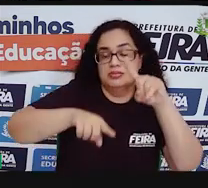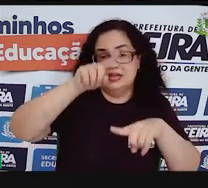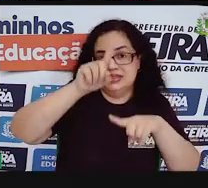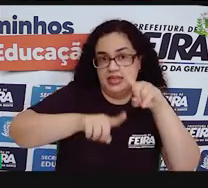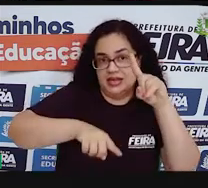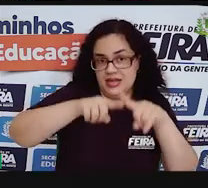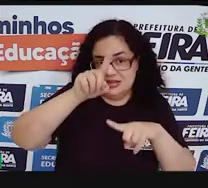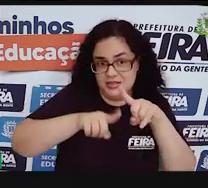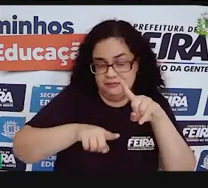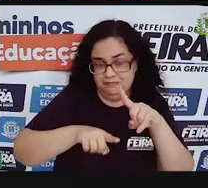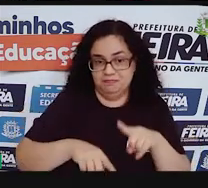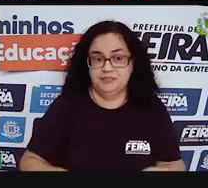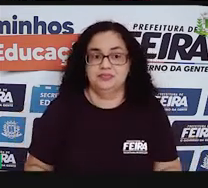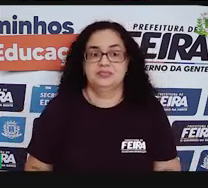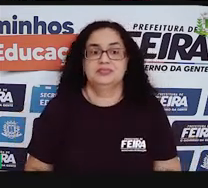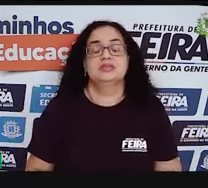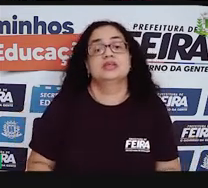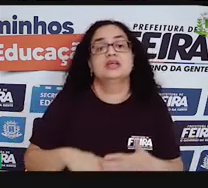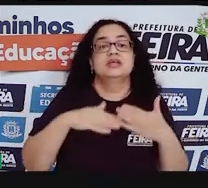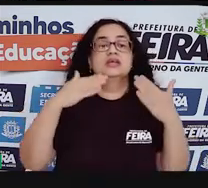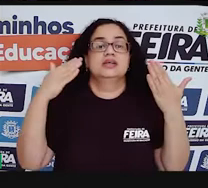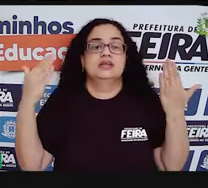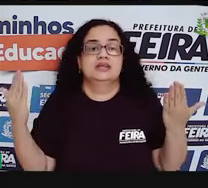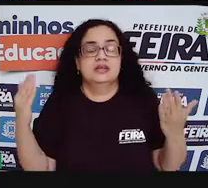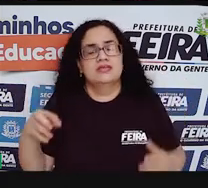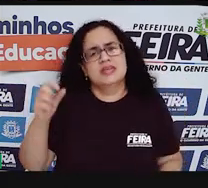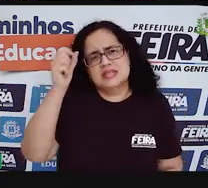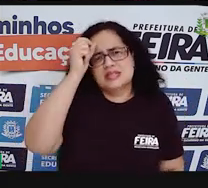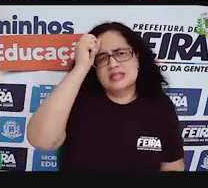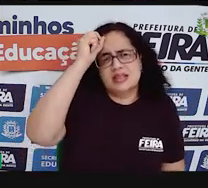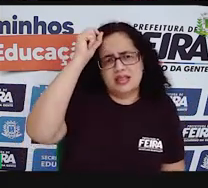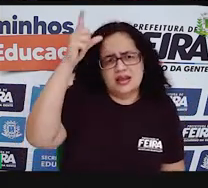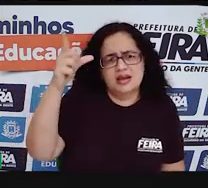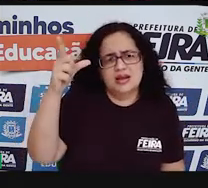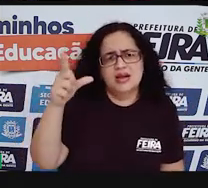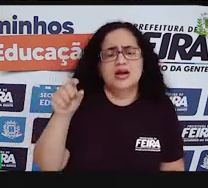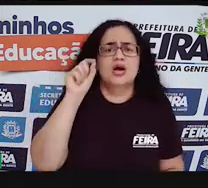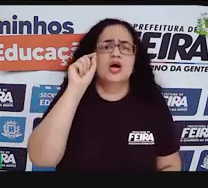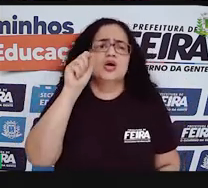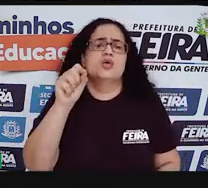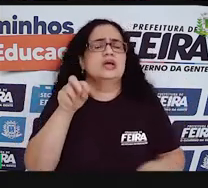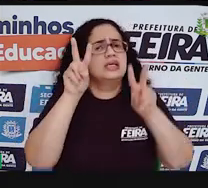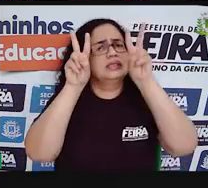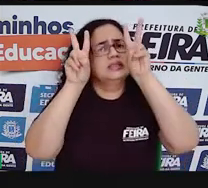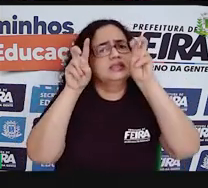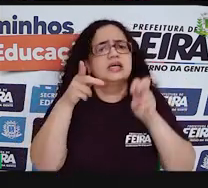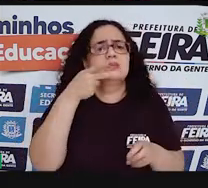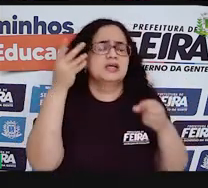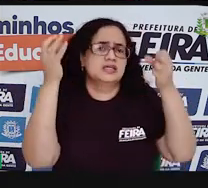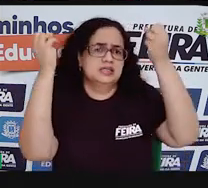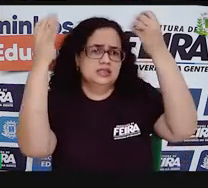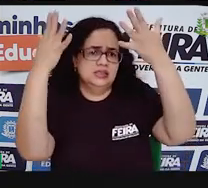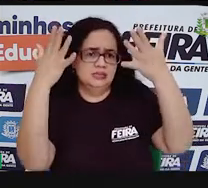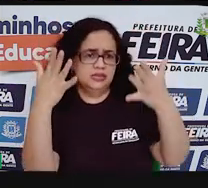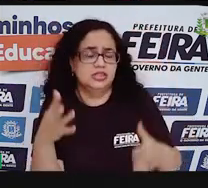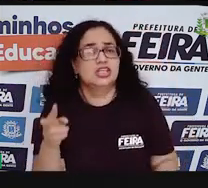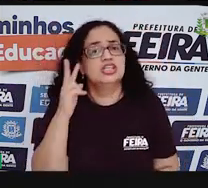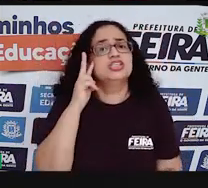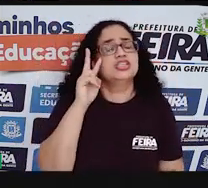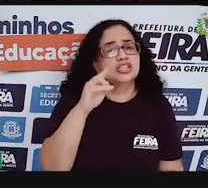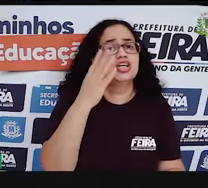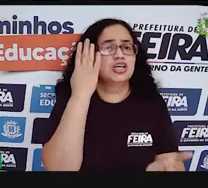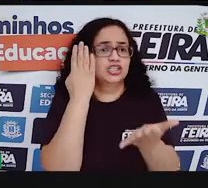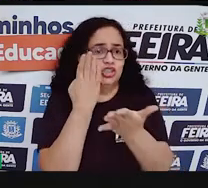flexibilidade dos materiais. E aí, fazem ideia sobre o que esse tema fala? A gente já